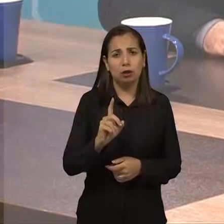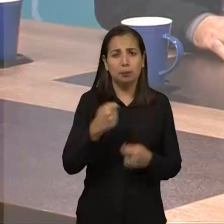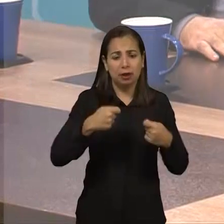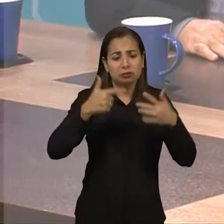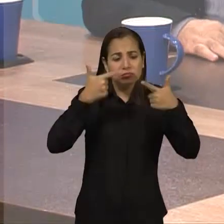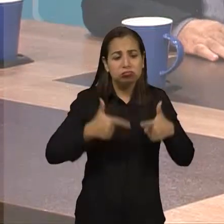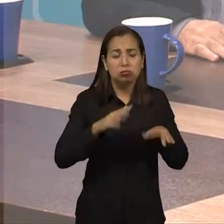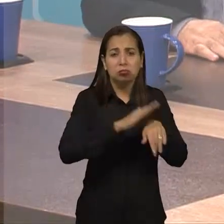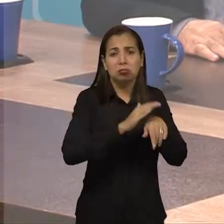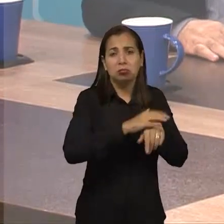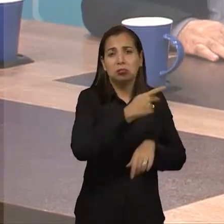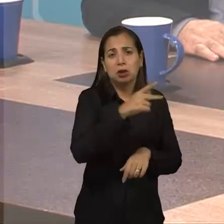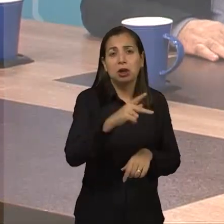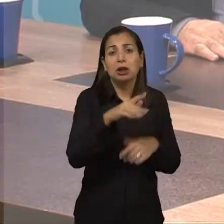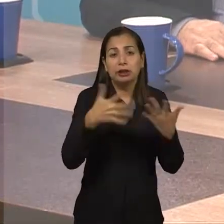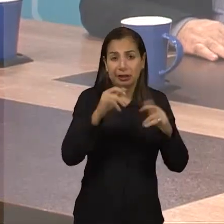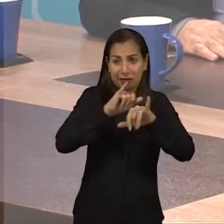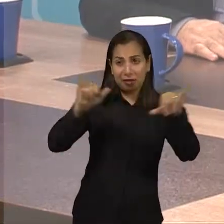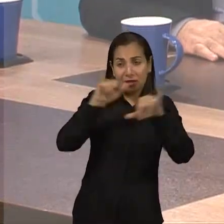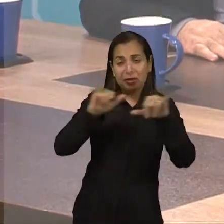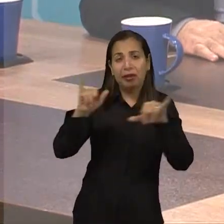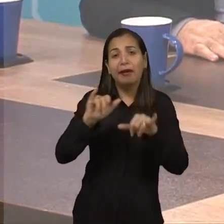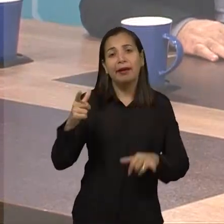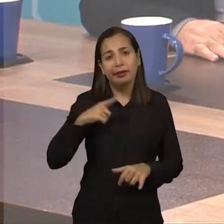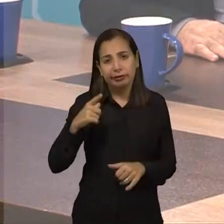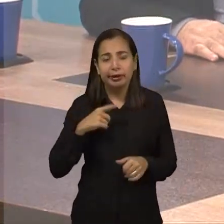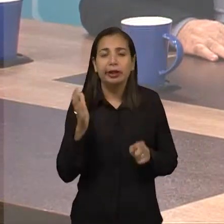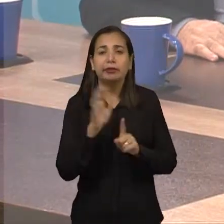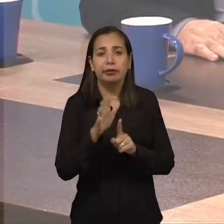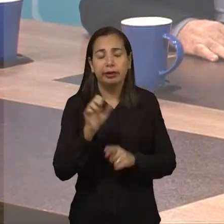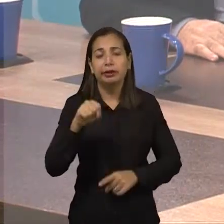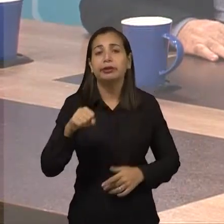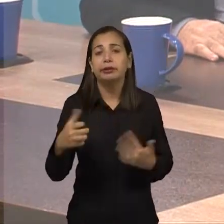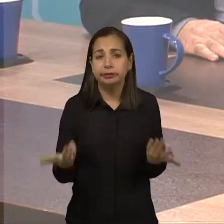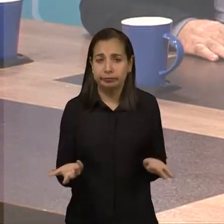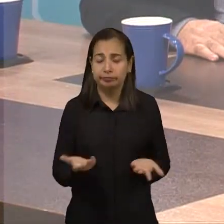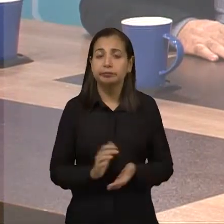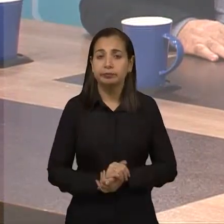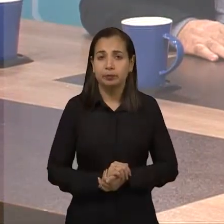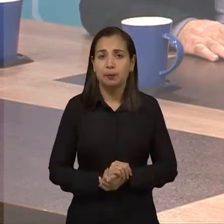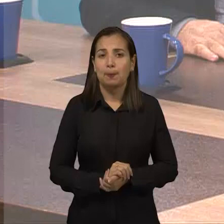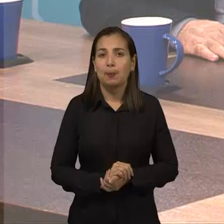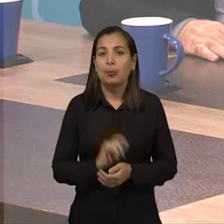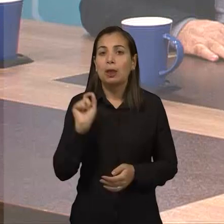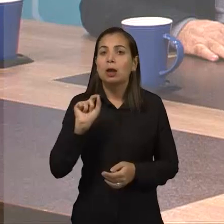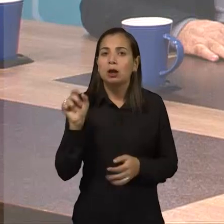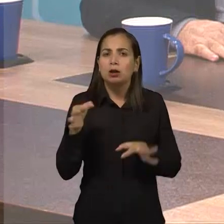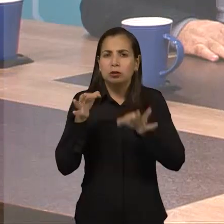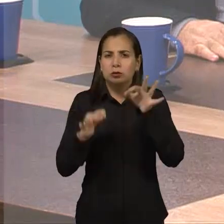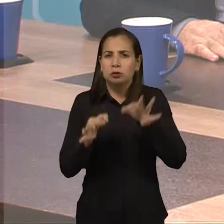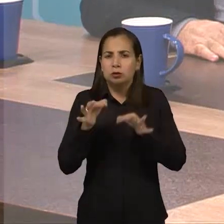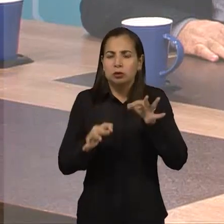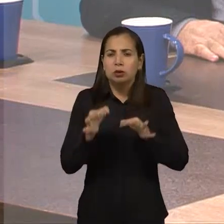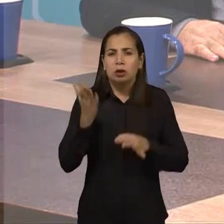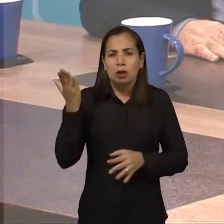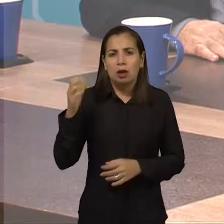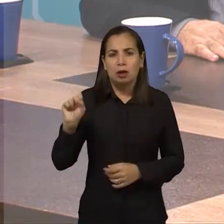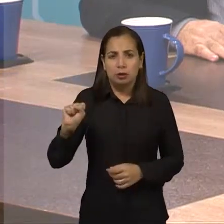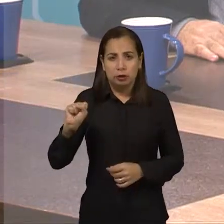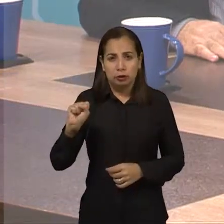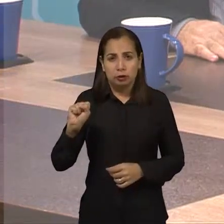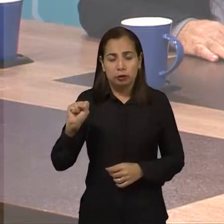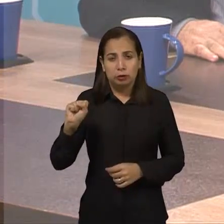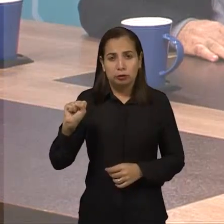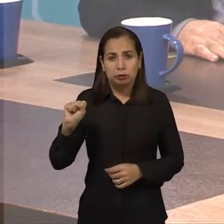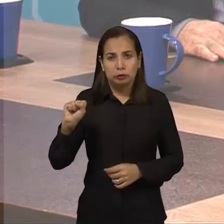só uma passagem do julgamento, do último julgamento, que não houve o julgamento, houve só aquela medida cautelar no caso Supremo, é que